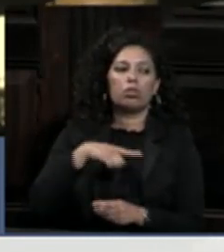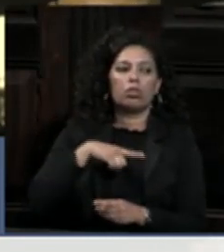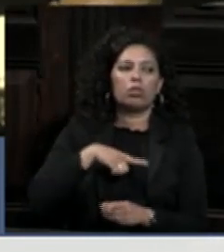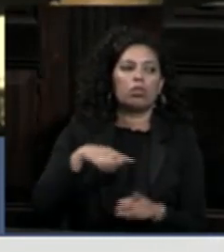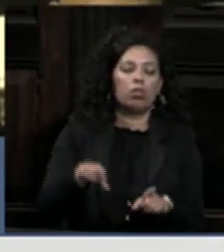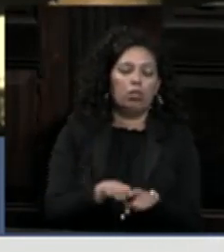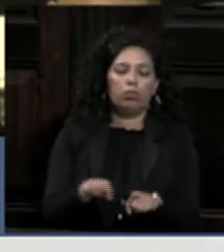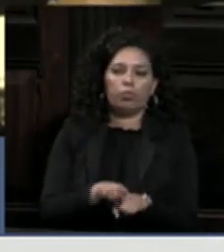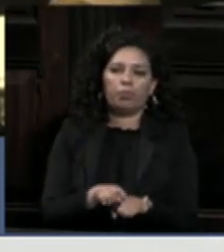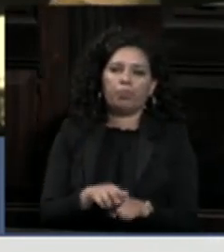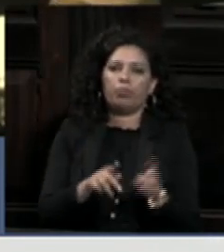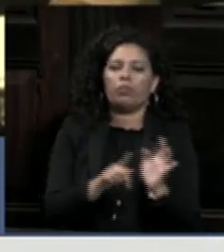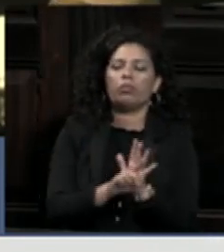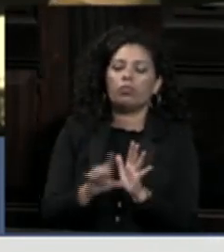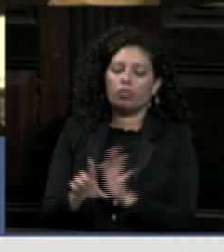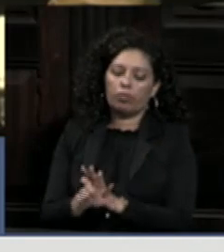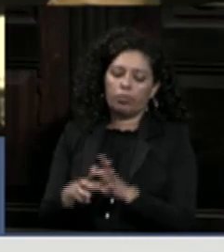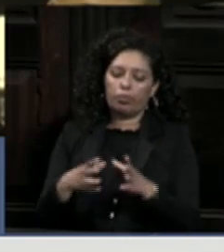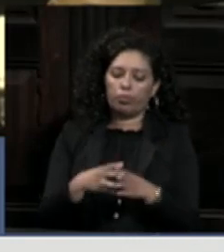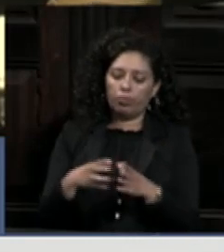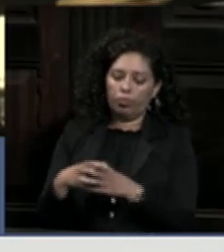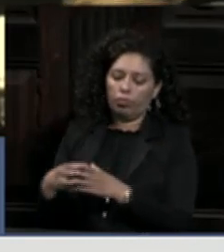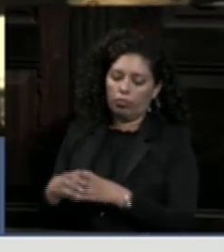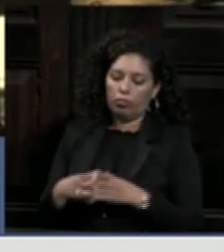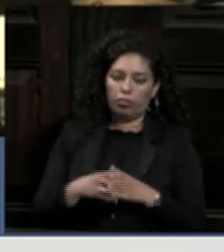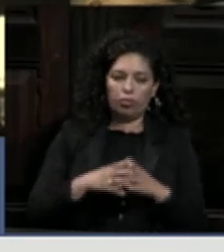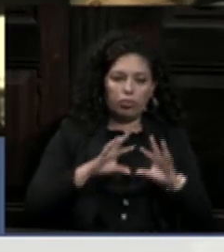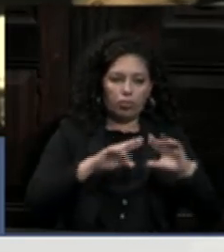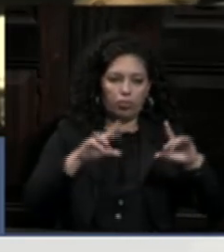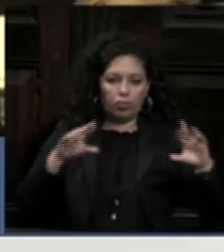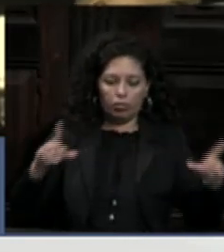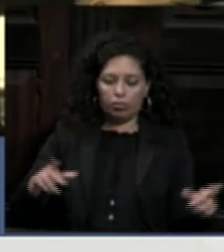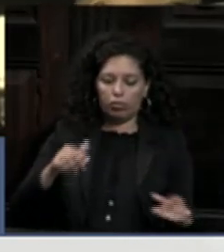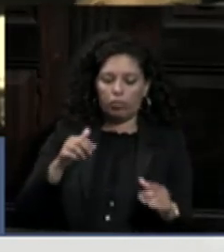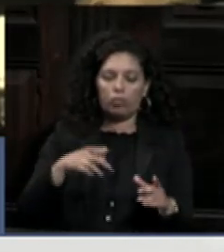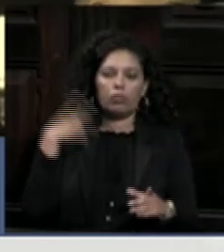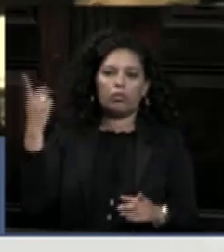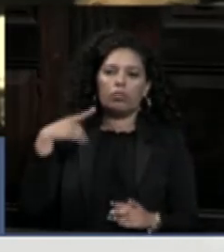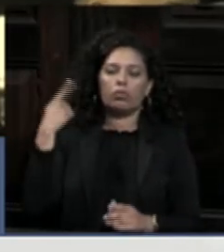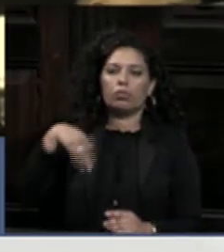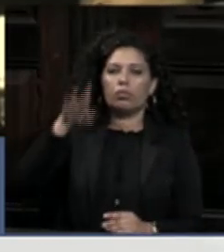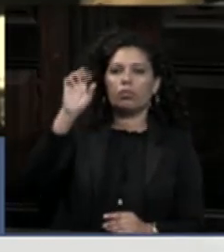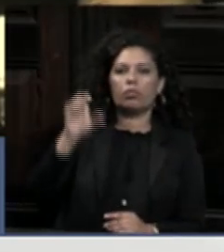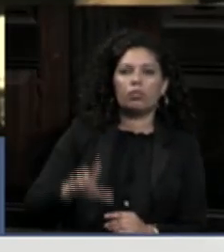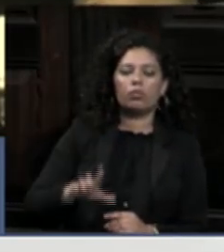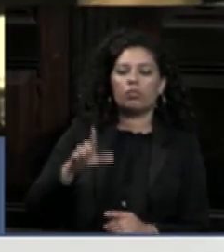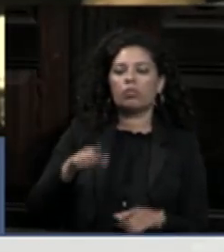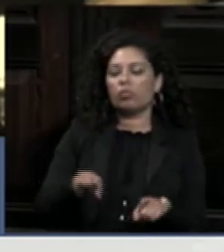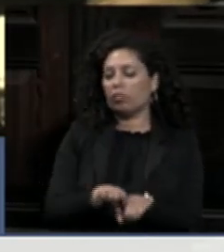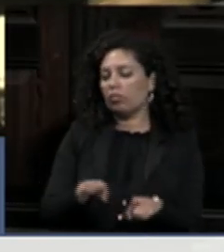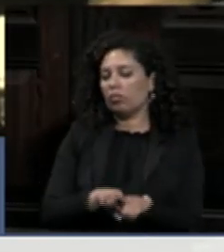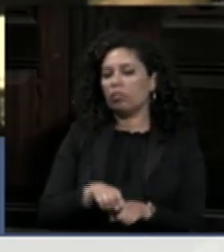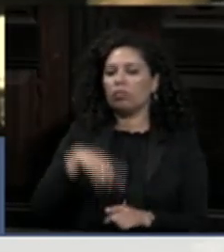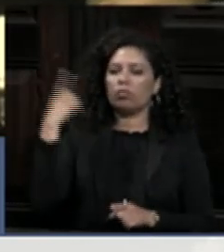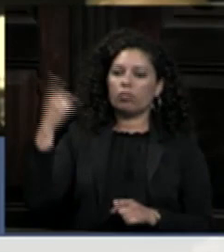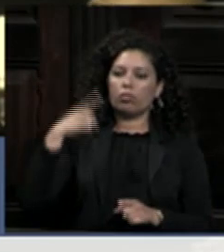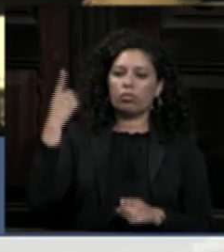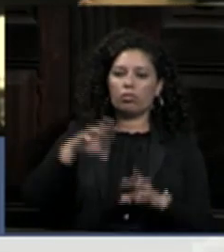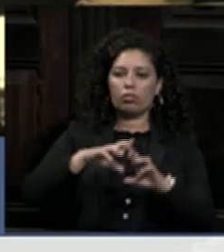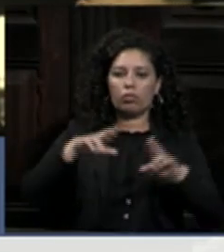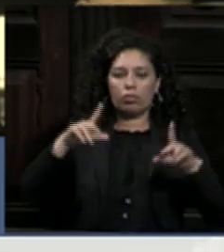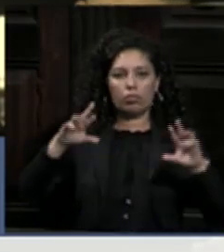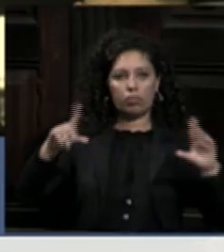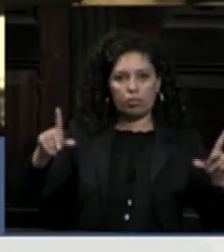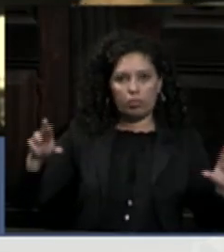de resolução 736 em 2018 outro deputado andré ceciliano concede medalha tiradentes respectivo diploma o seu aloísio freitas da luz